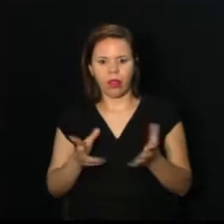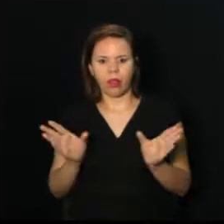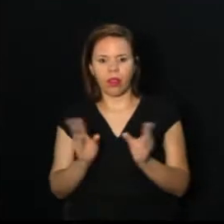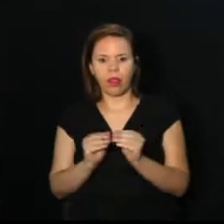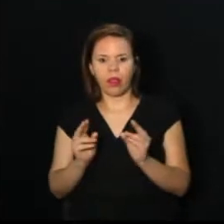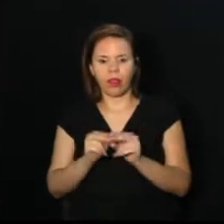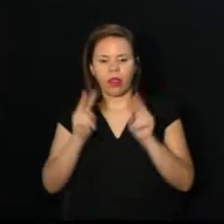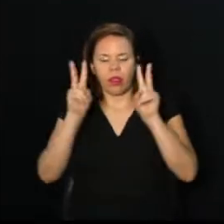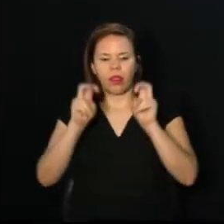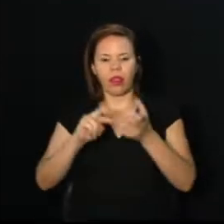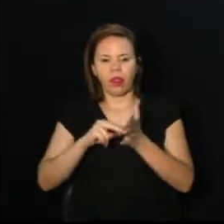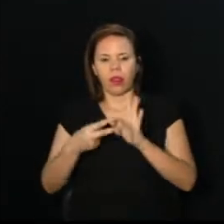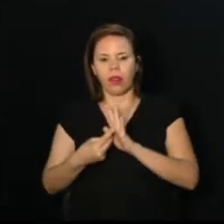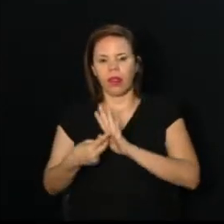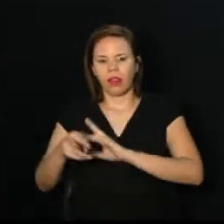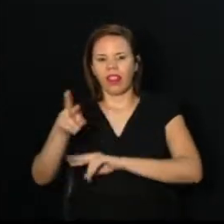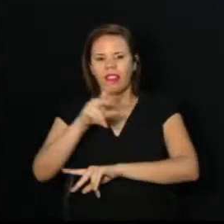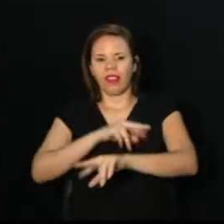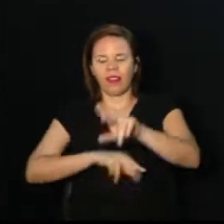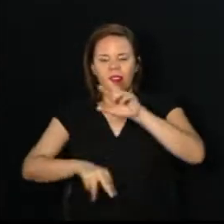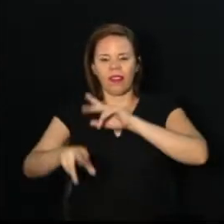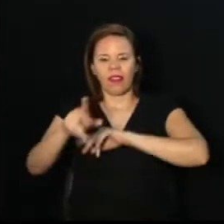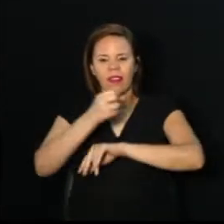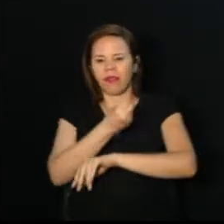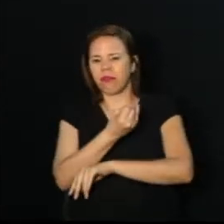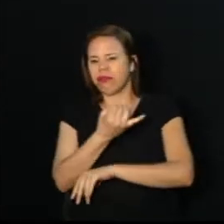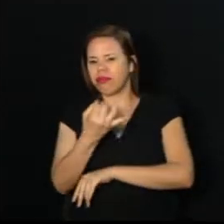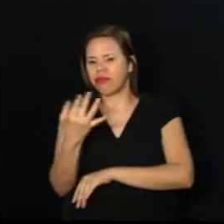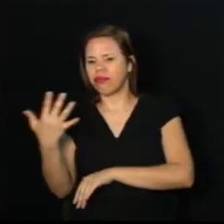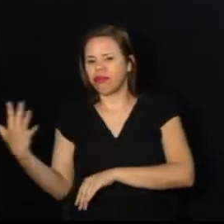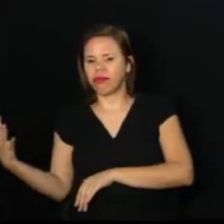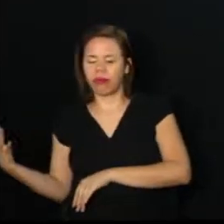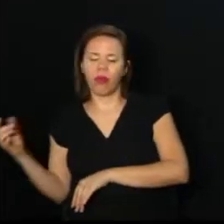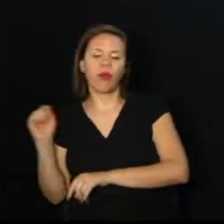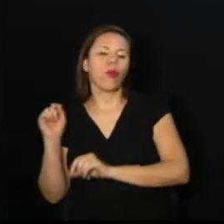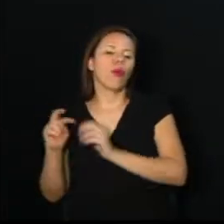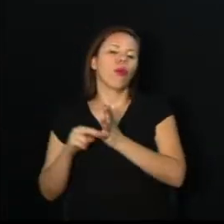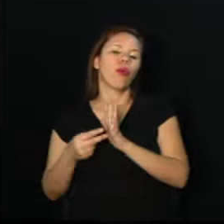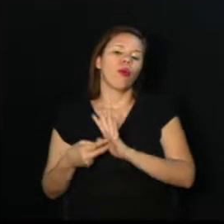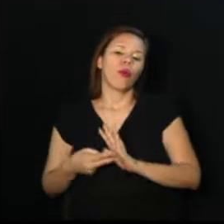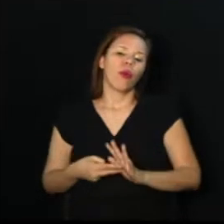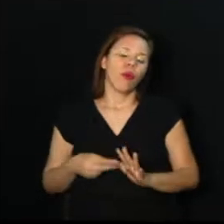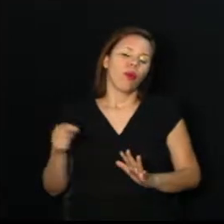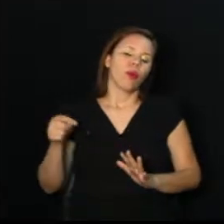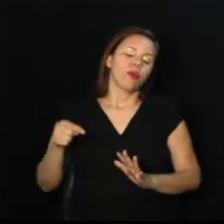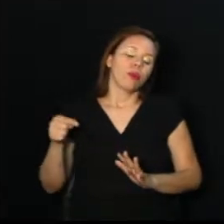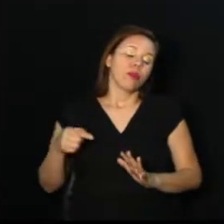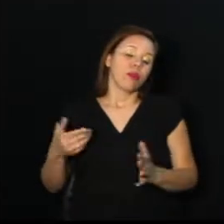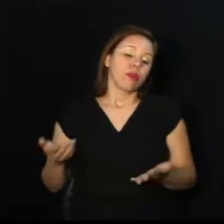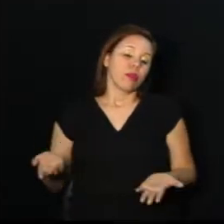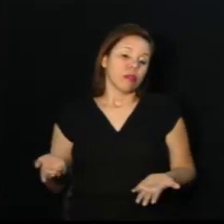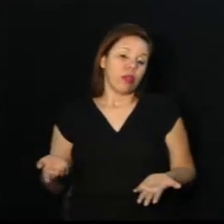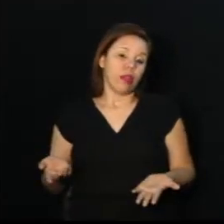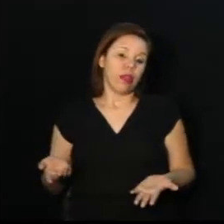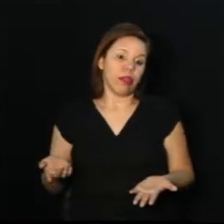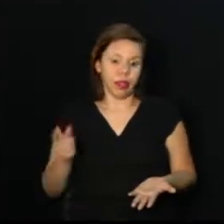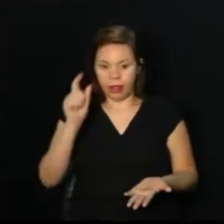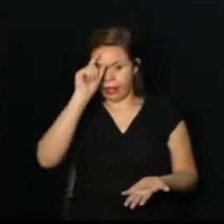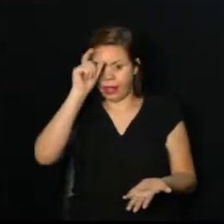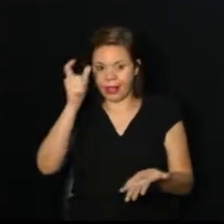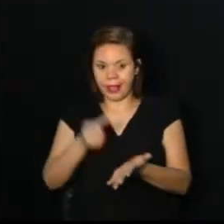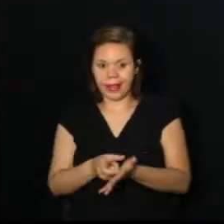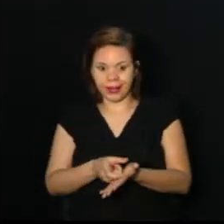definições das muitas, das inúmeras definições daquilo que é